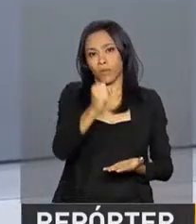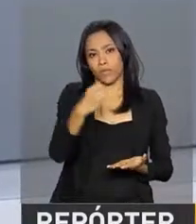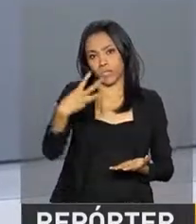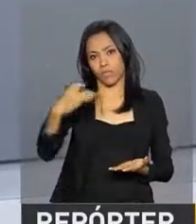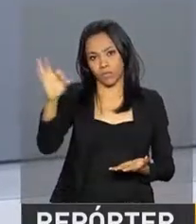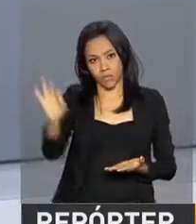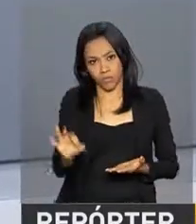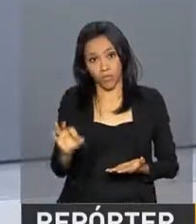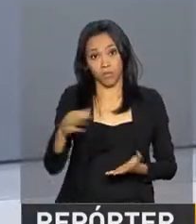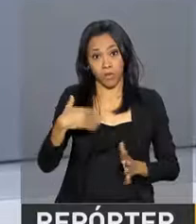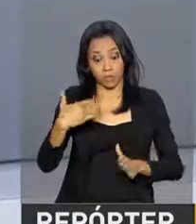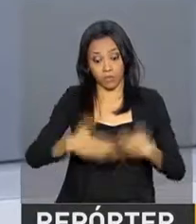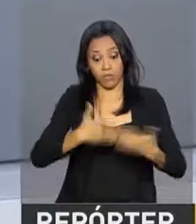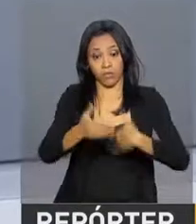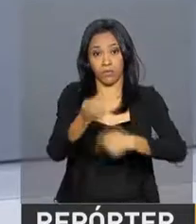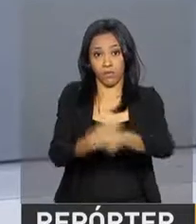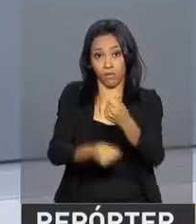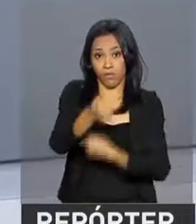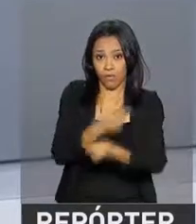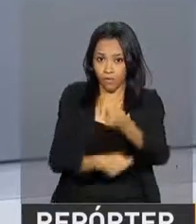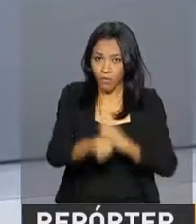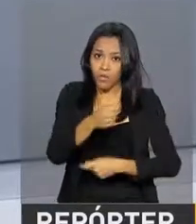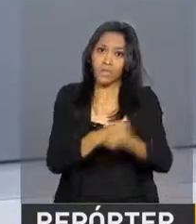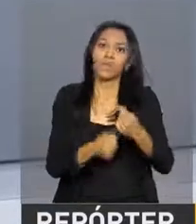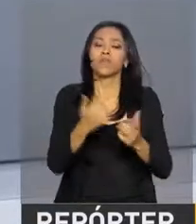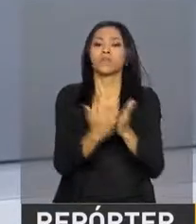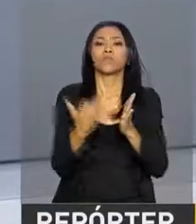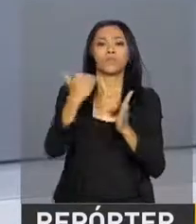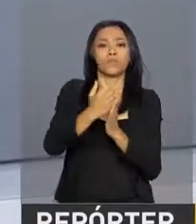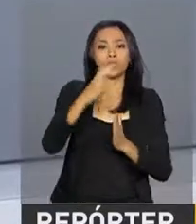2,83%. Para o crescimento da economia, a estimativa subiu para